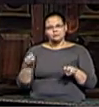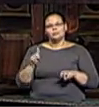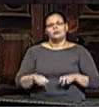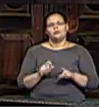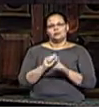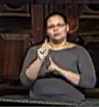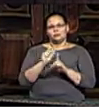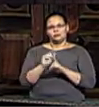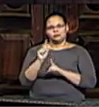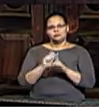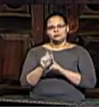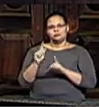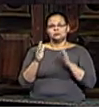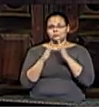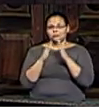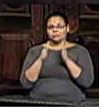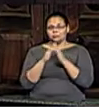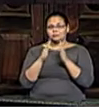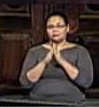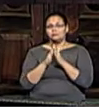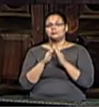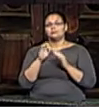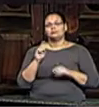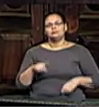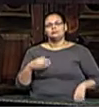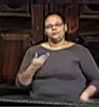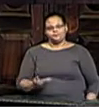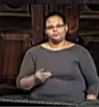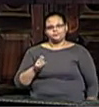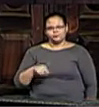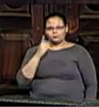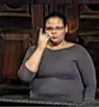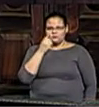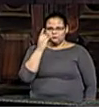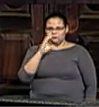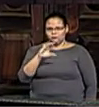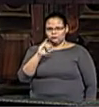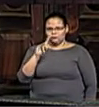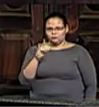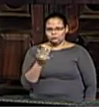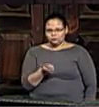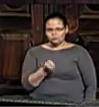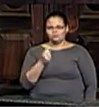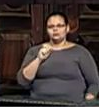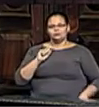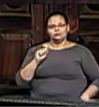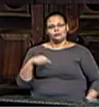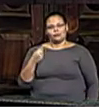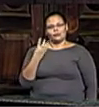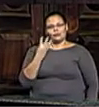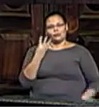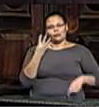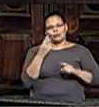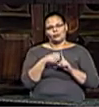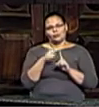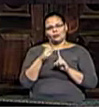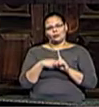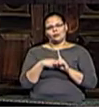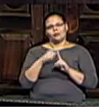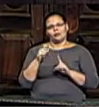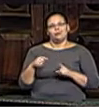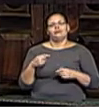do aluguel do imóvel, tão bem retratado aqui pela deputada Cidinha Campos. Depois de 4 meses